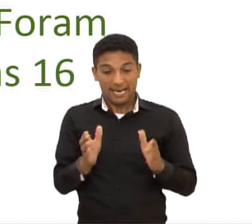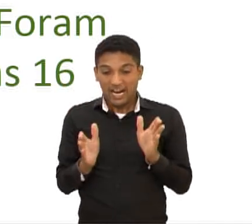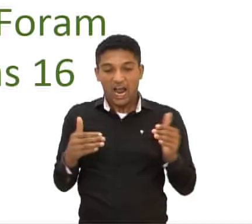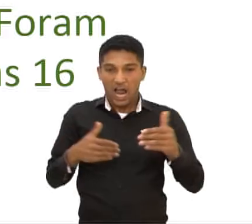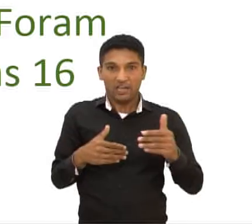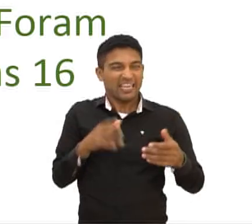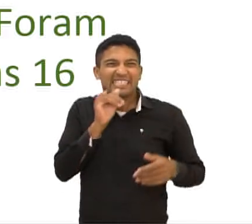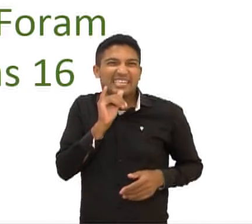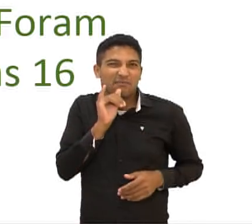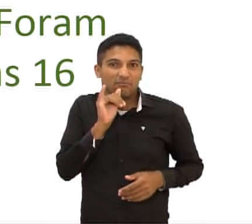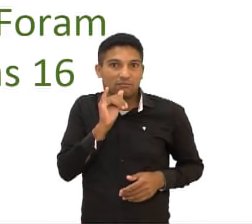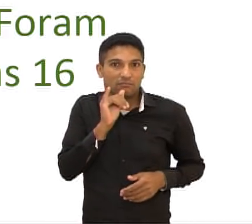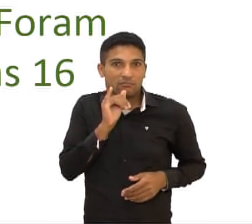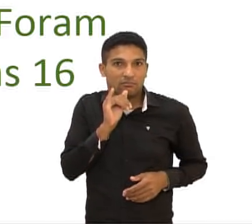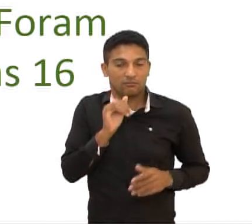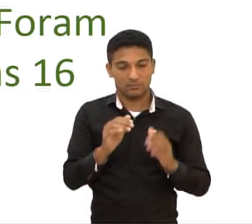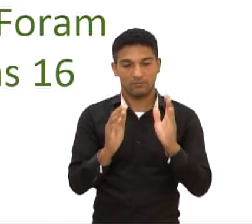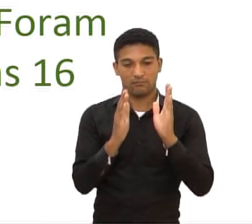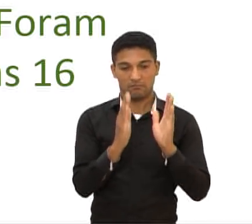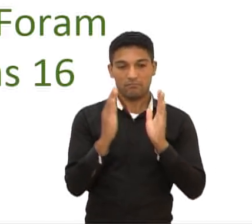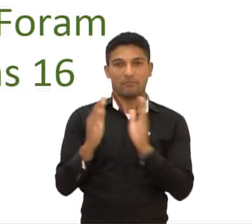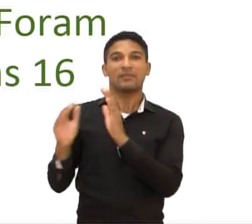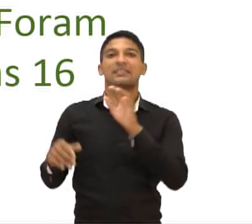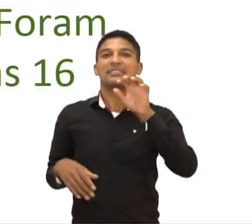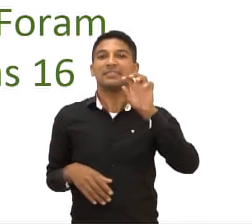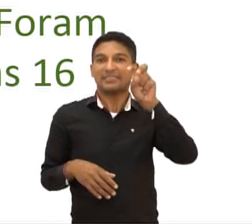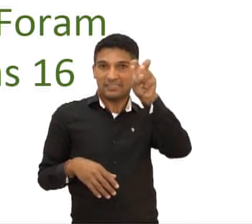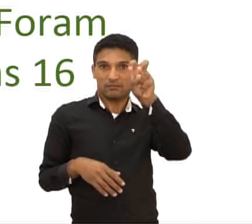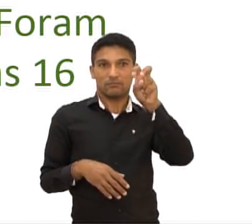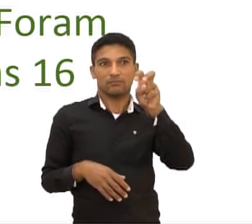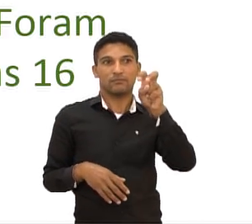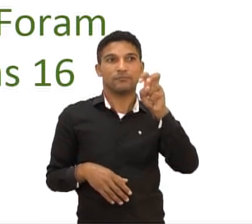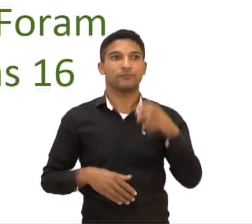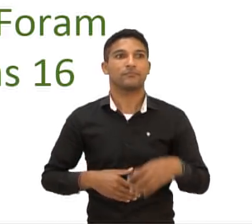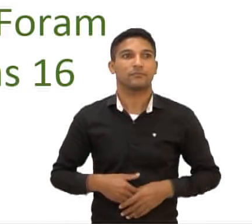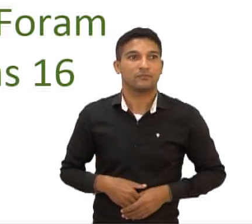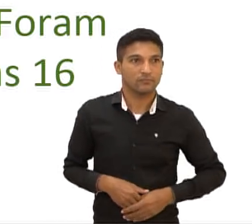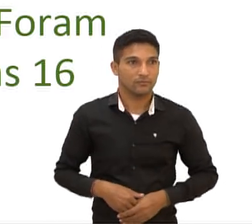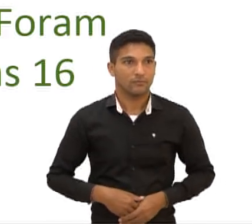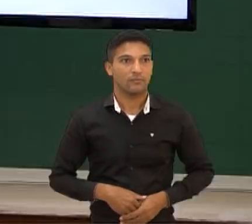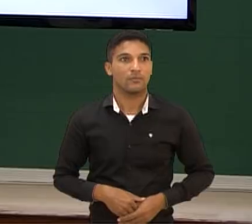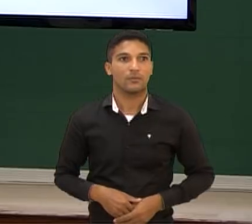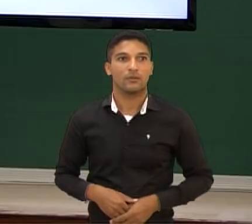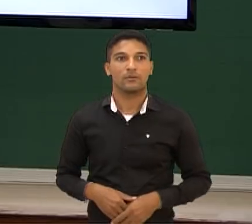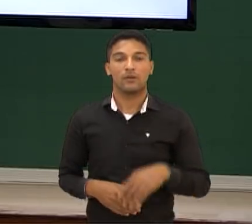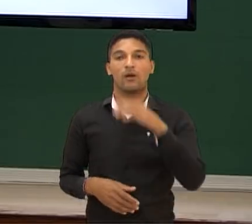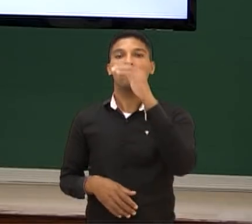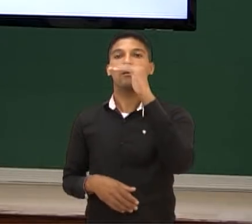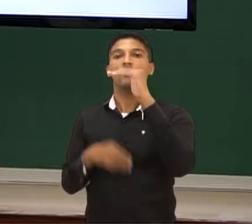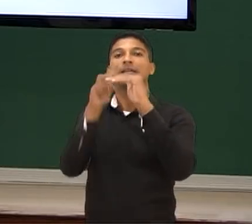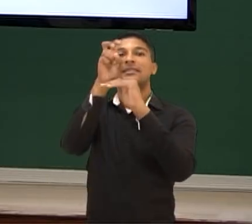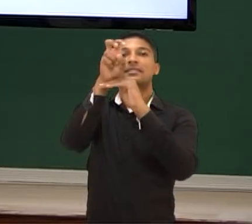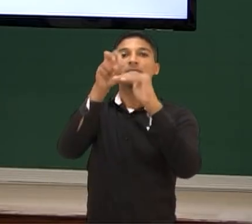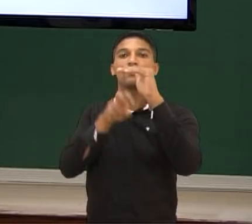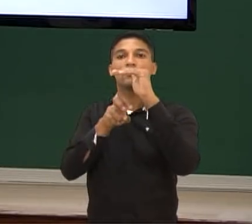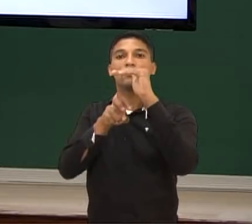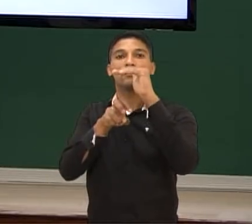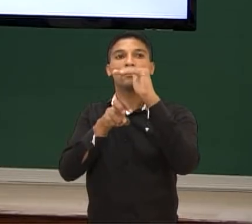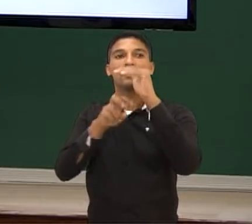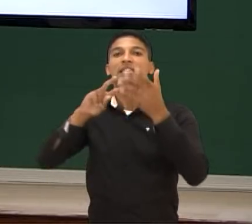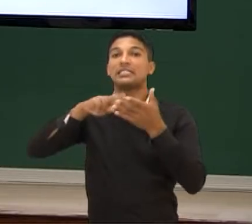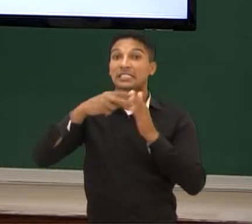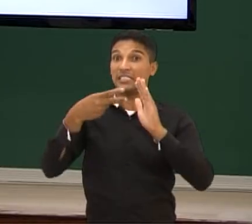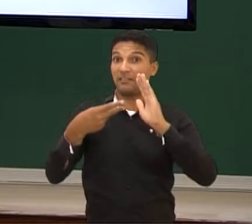por exemplo. Se dessas 5 partes, olha, estão todas cheias, vamos supor aqui, né? 5/5 representa o quê? As